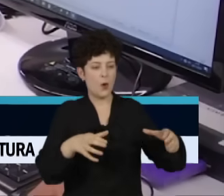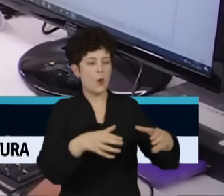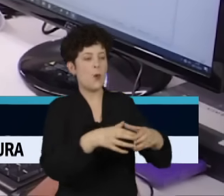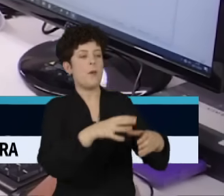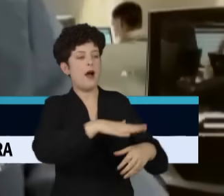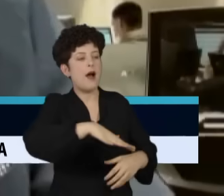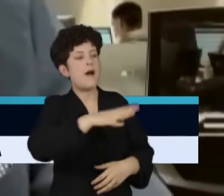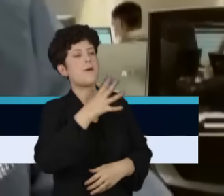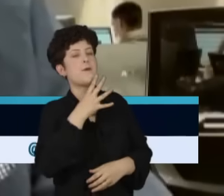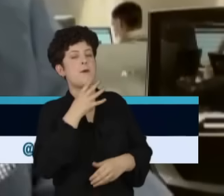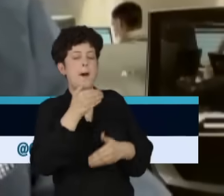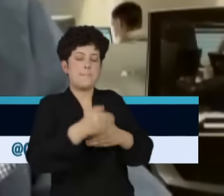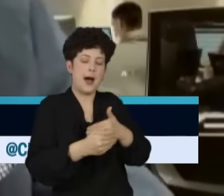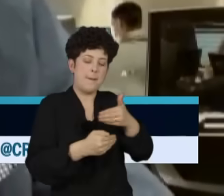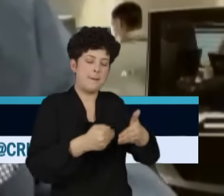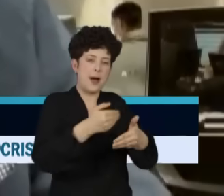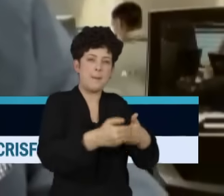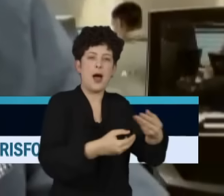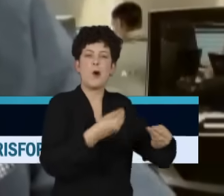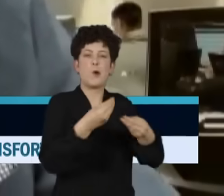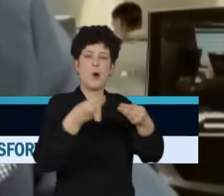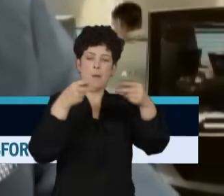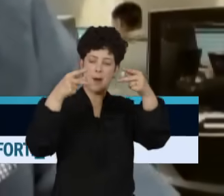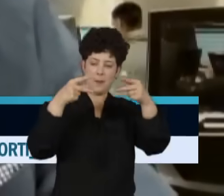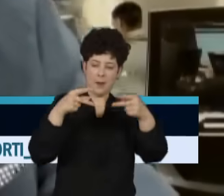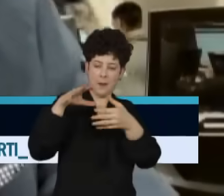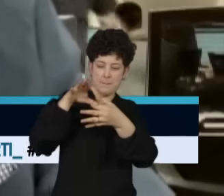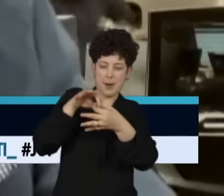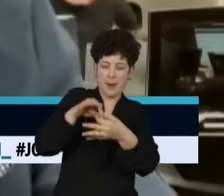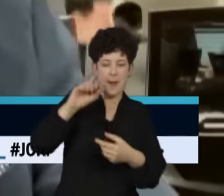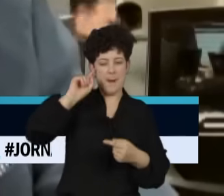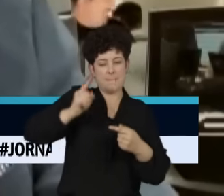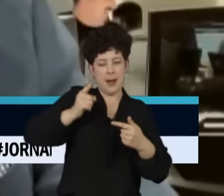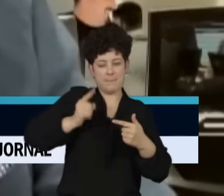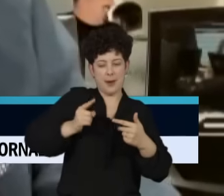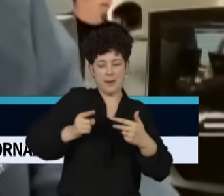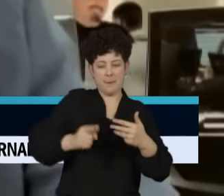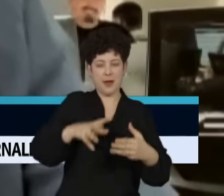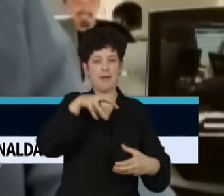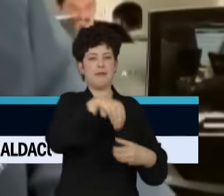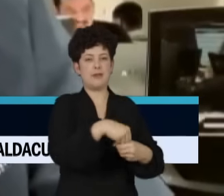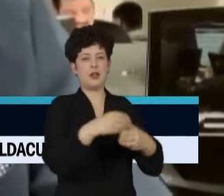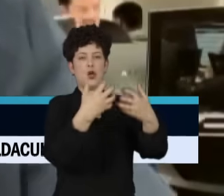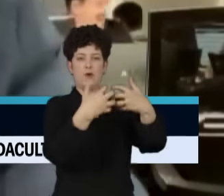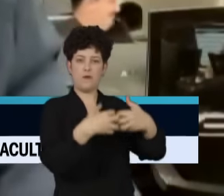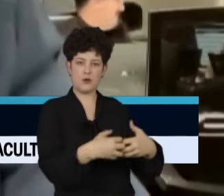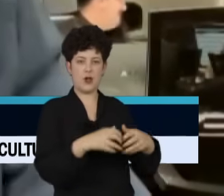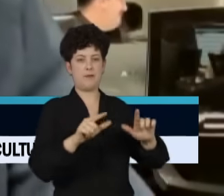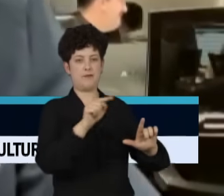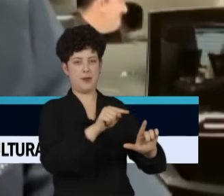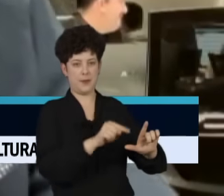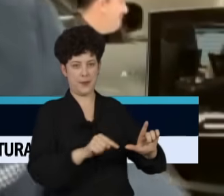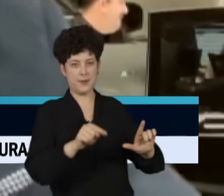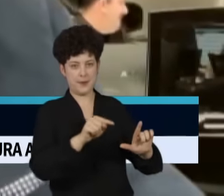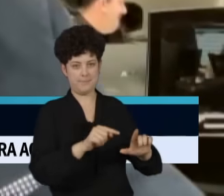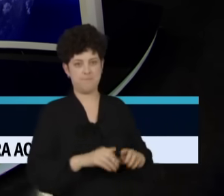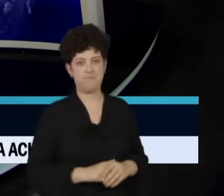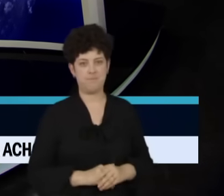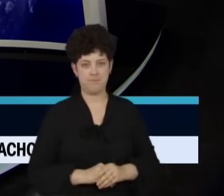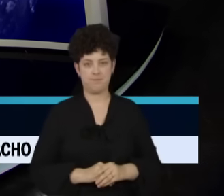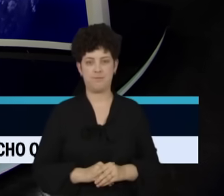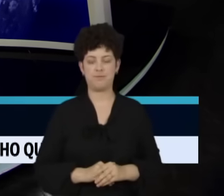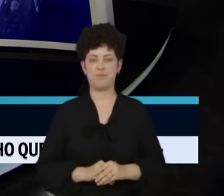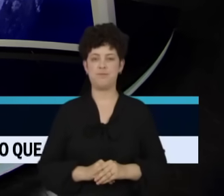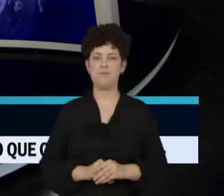entender passo a passo esse conjunto de instruções que formam o código fonte da urna eletrônica.